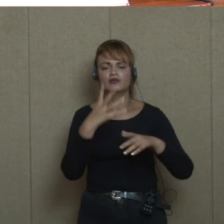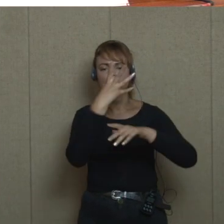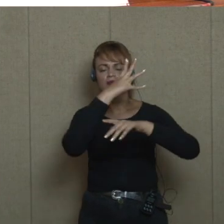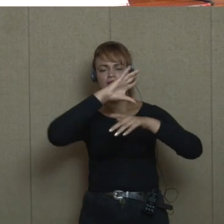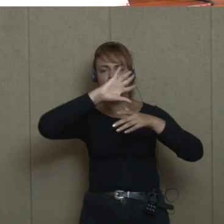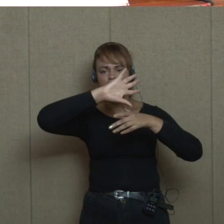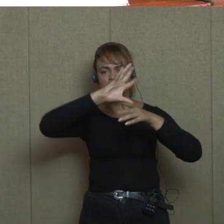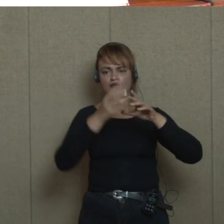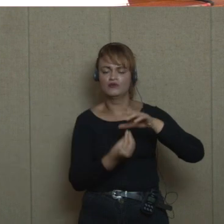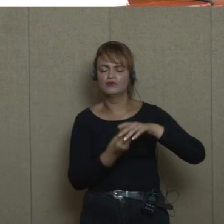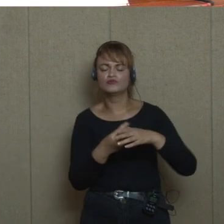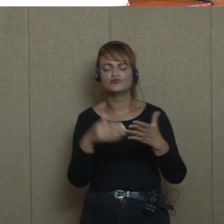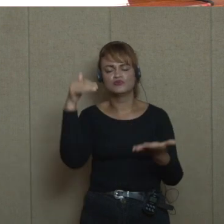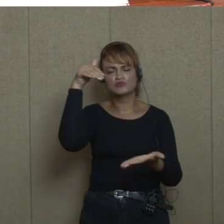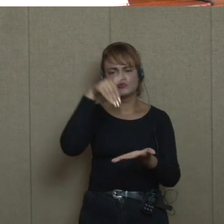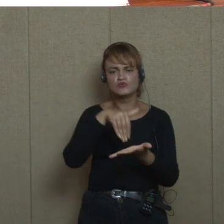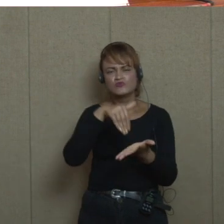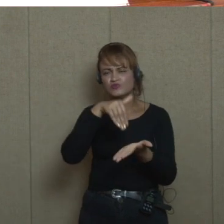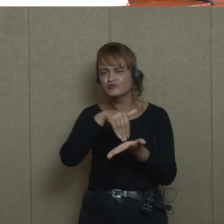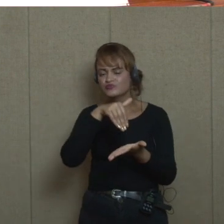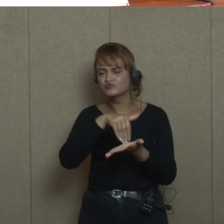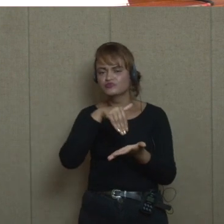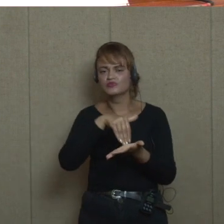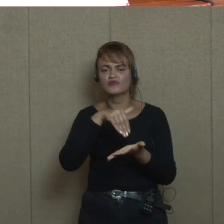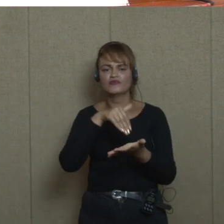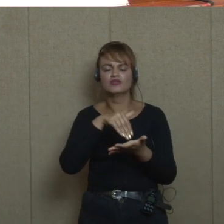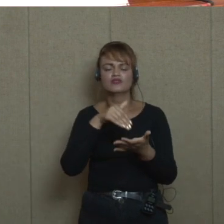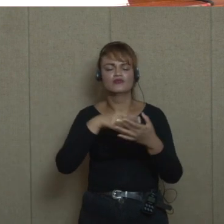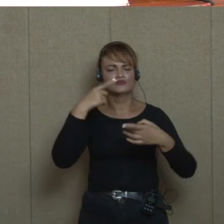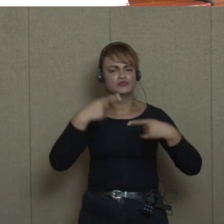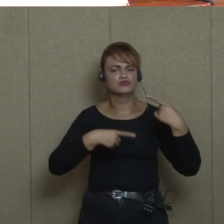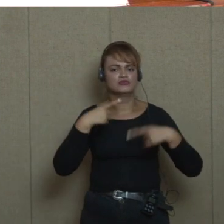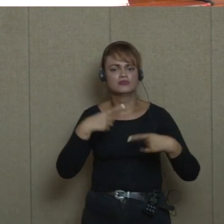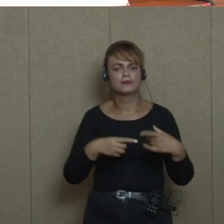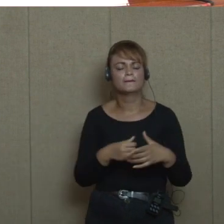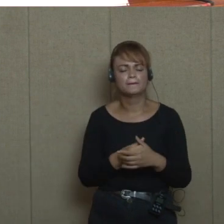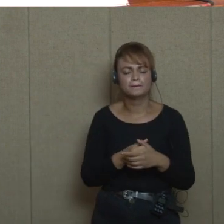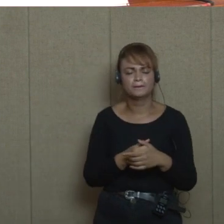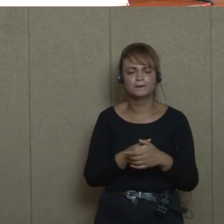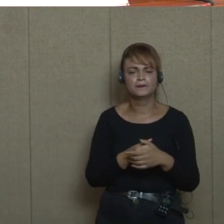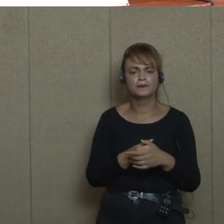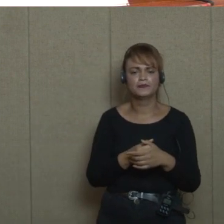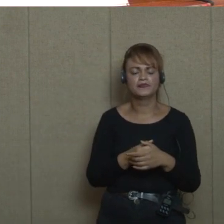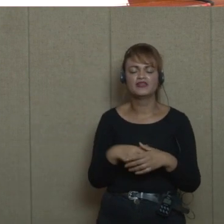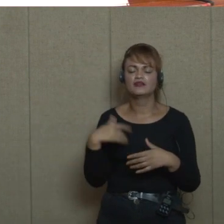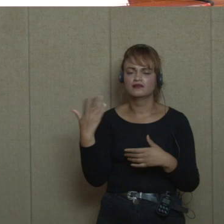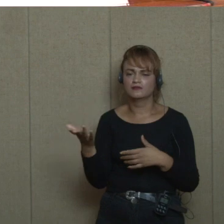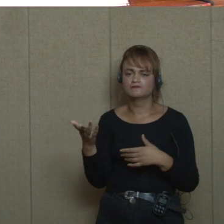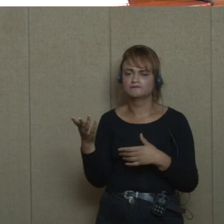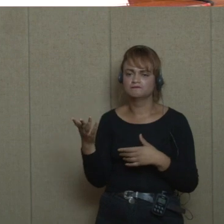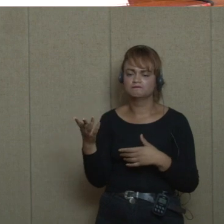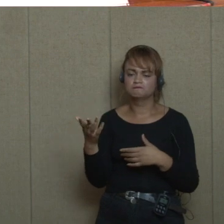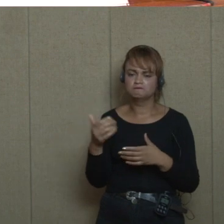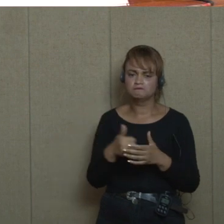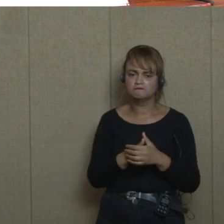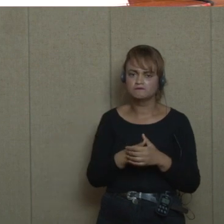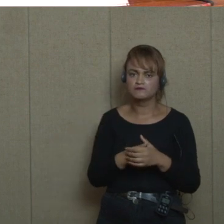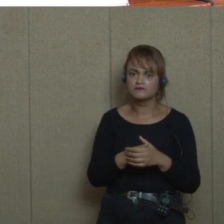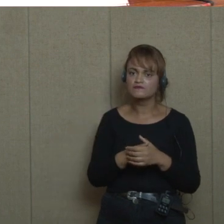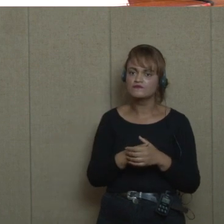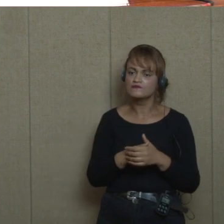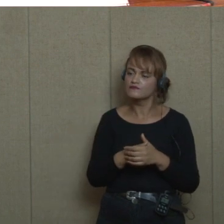Mercosul, nós estamos no último estágio de discussões. Ele está lá, mas nós temos que